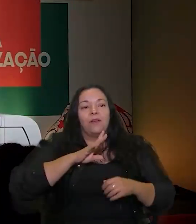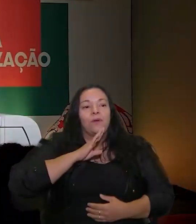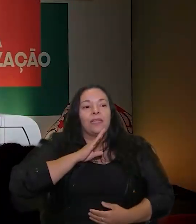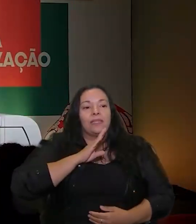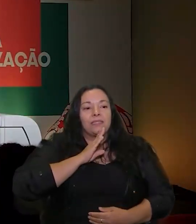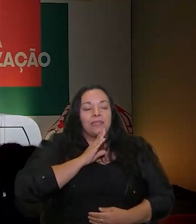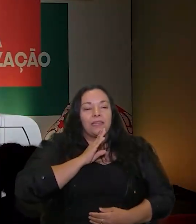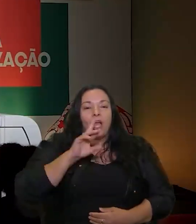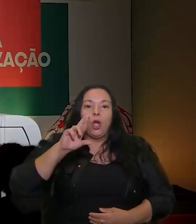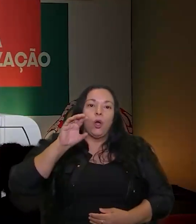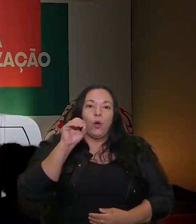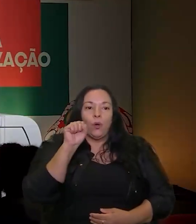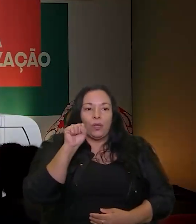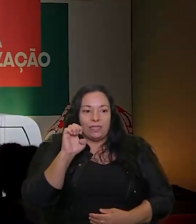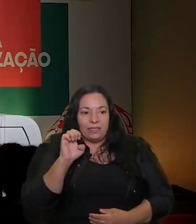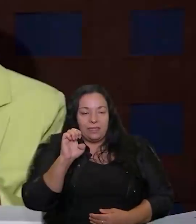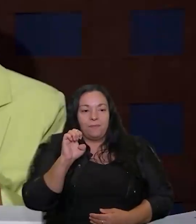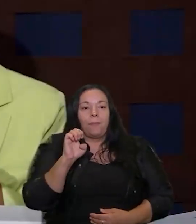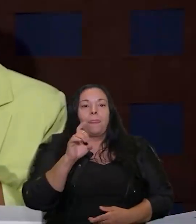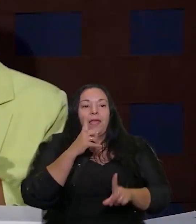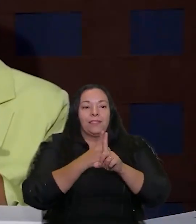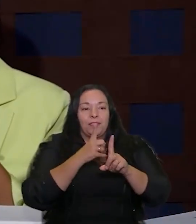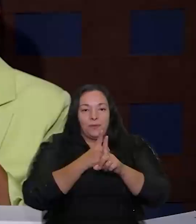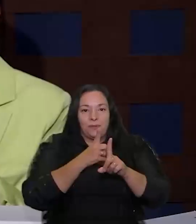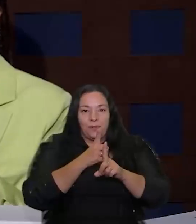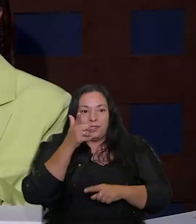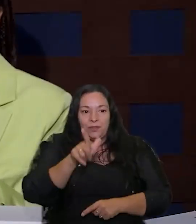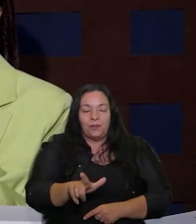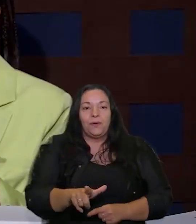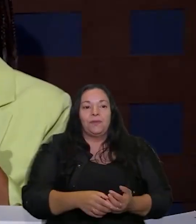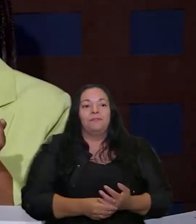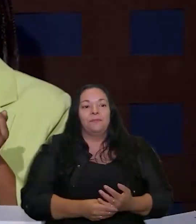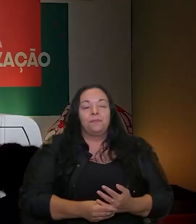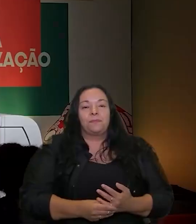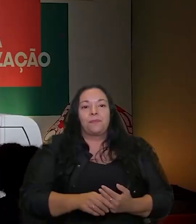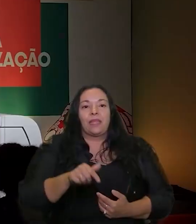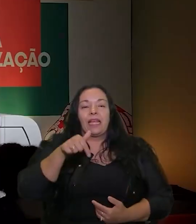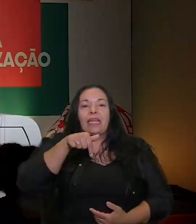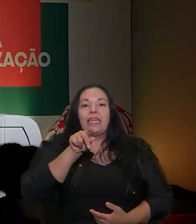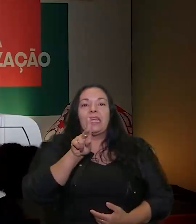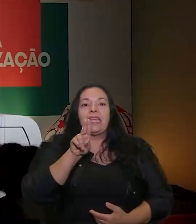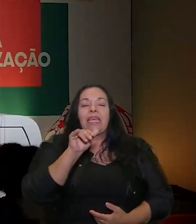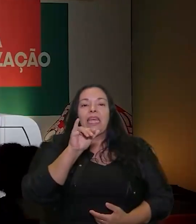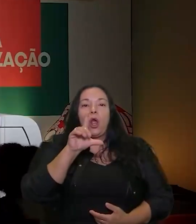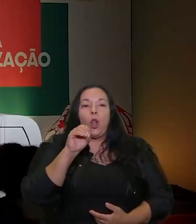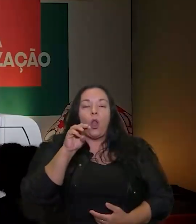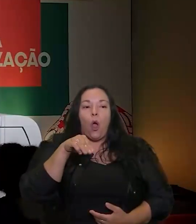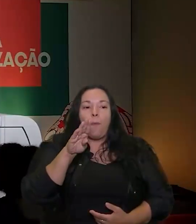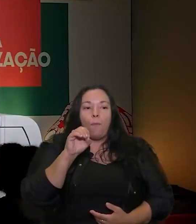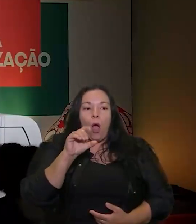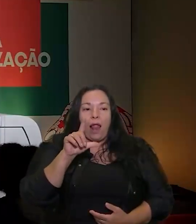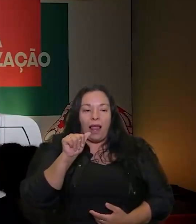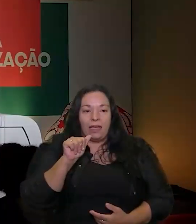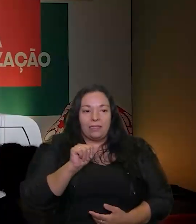Rose Bispo, que está por aqui, a gente já se encontrou várias vezes, liderança quilombola lá do Quilombo do Pontal, muito querida, e também do